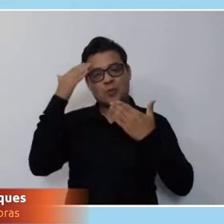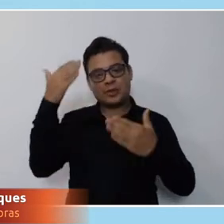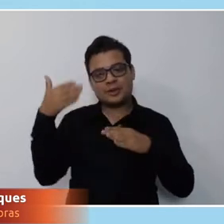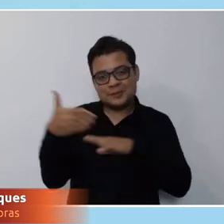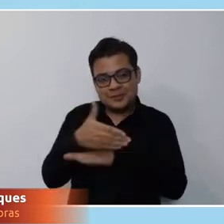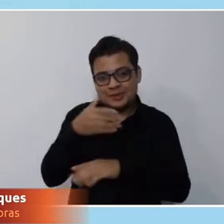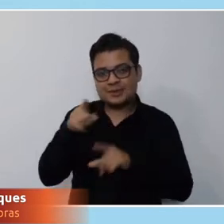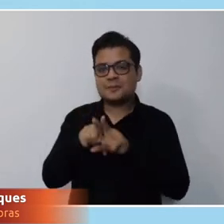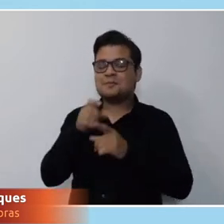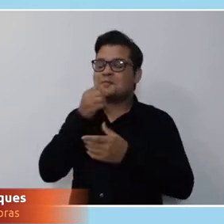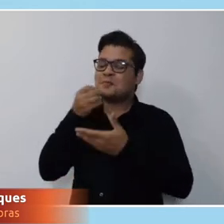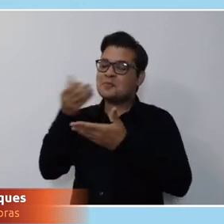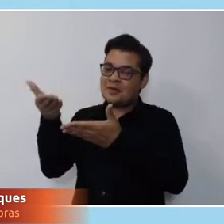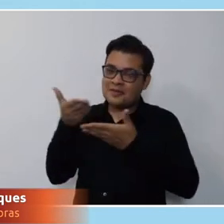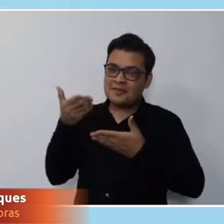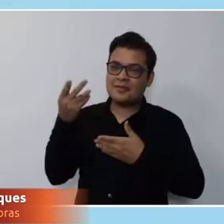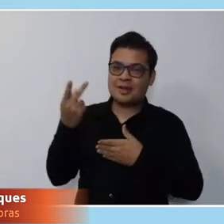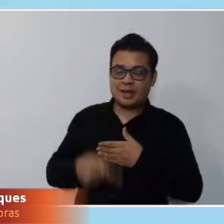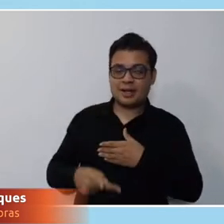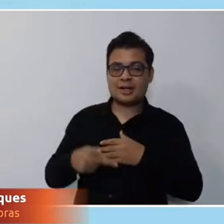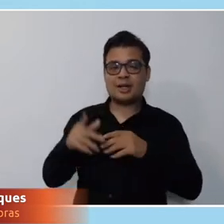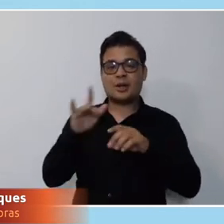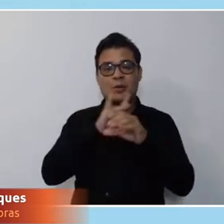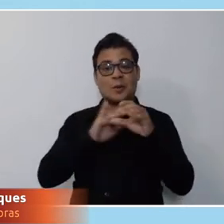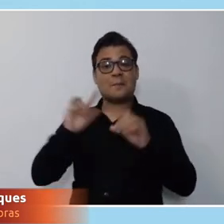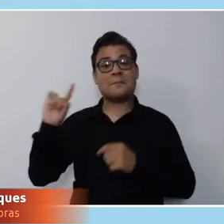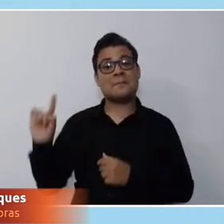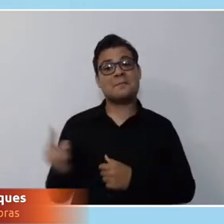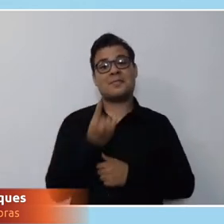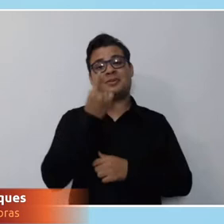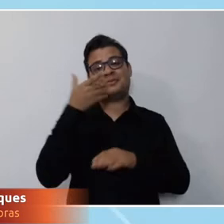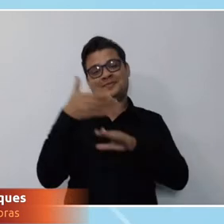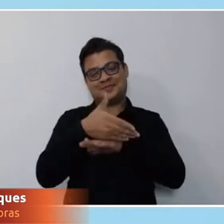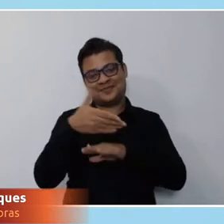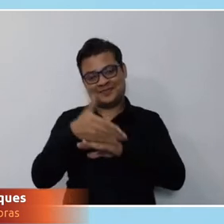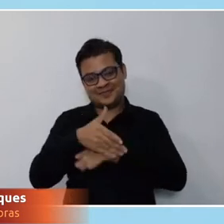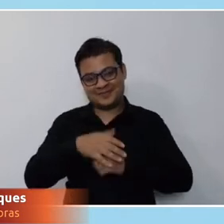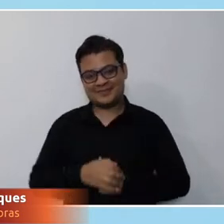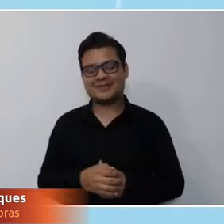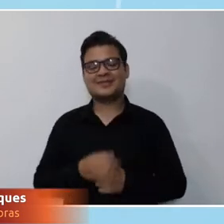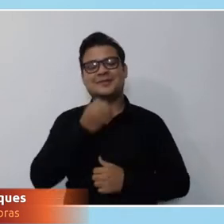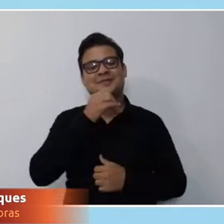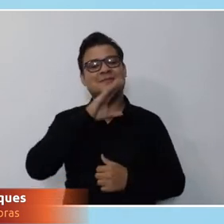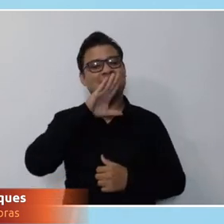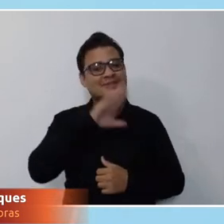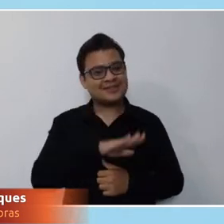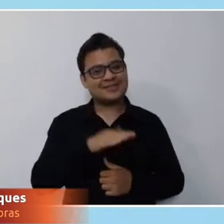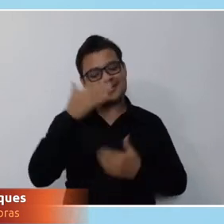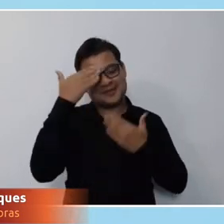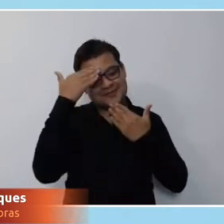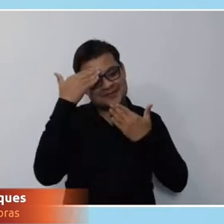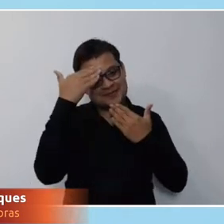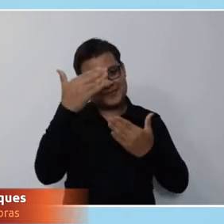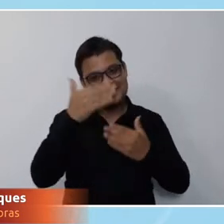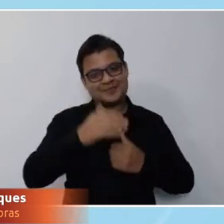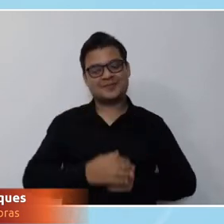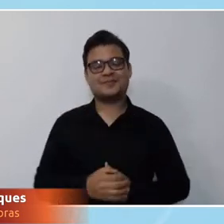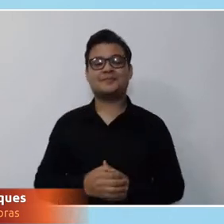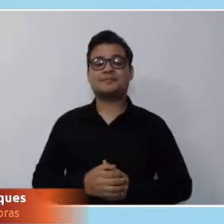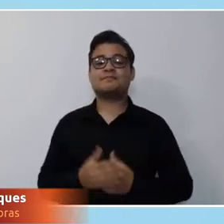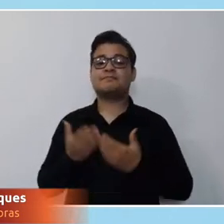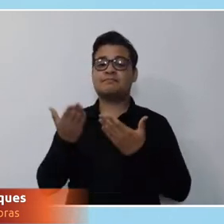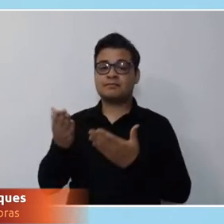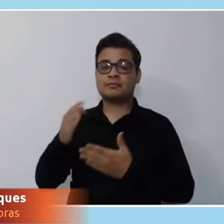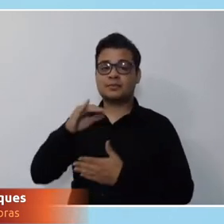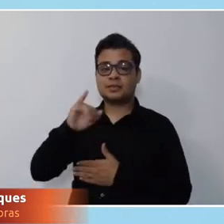no Conexões, estreando hoje com a gente aqui. Boa tarde, Camila. Muito obrigada. Jade, você pode contar para o